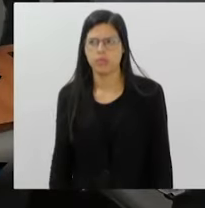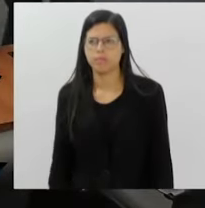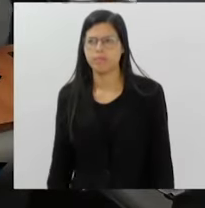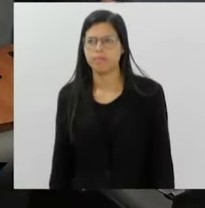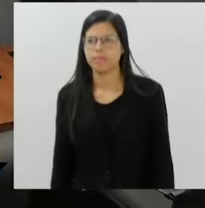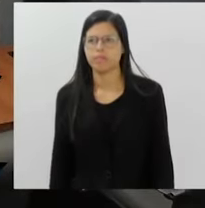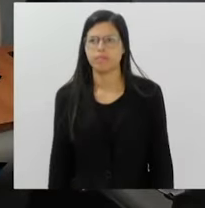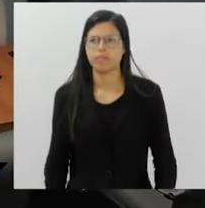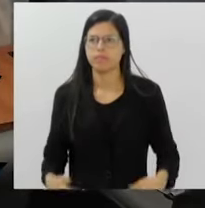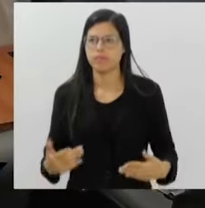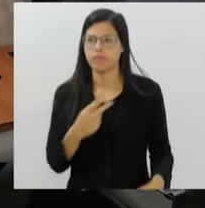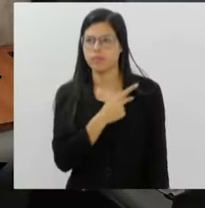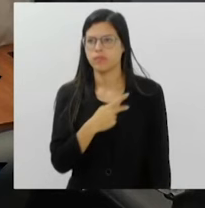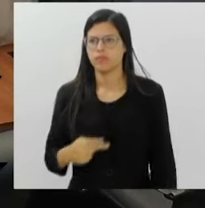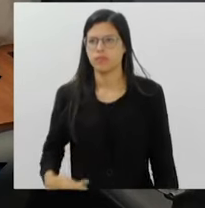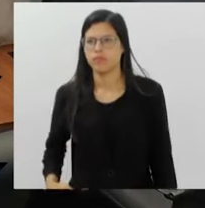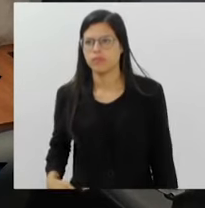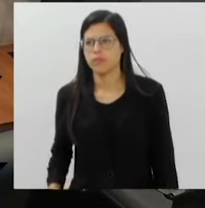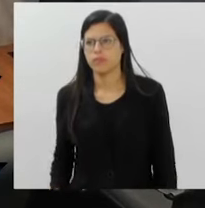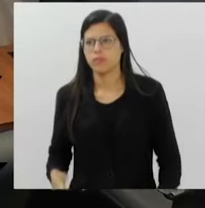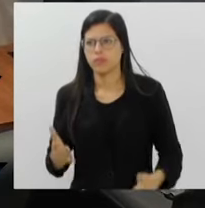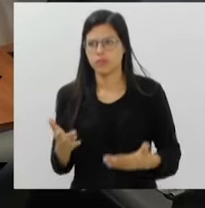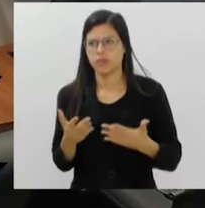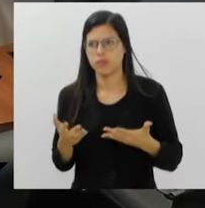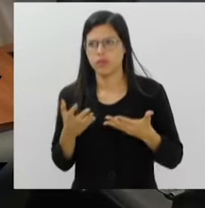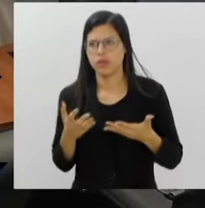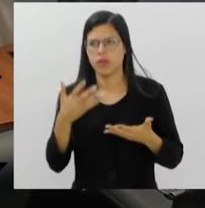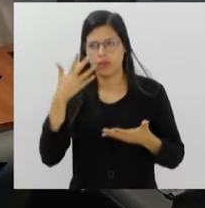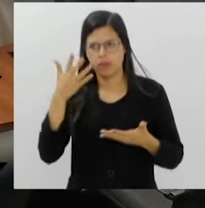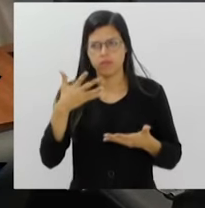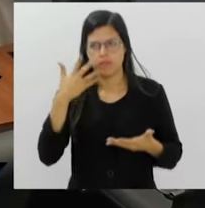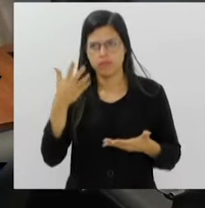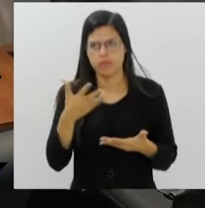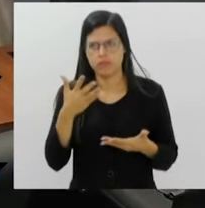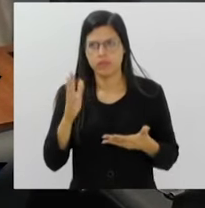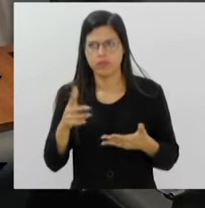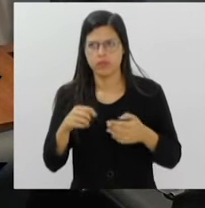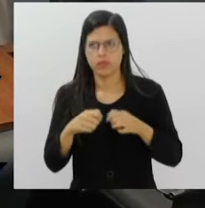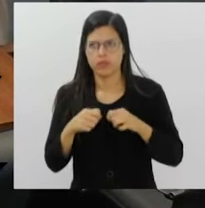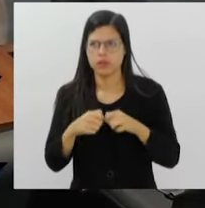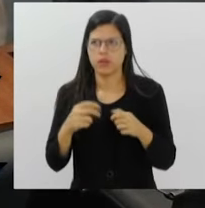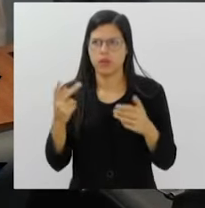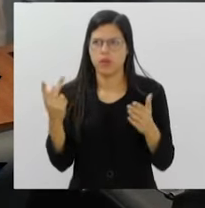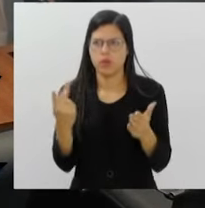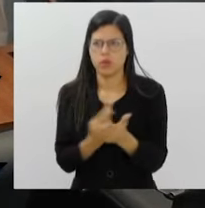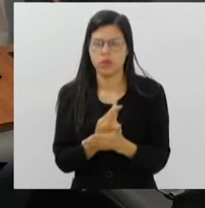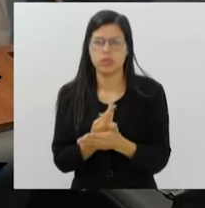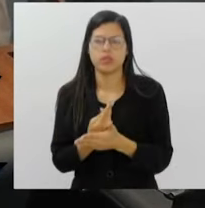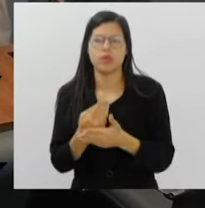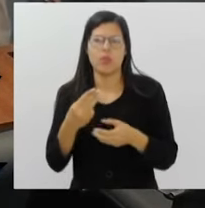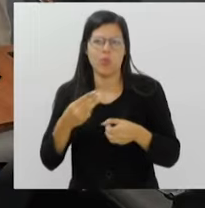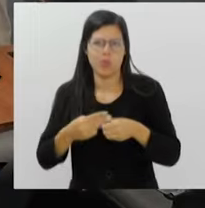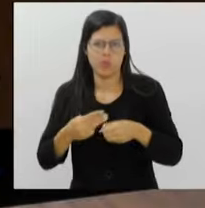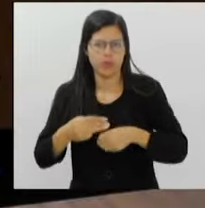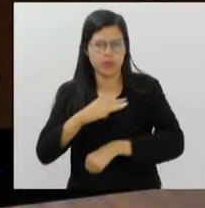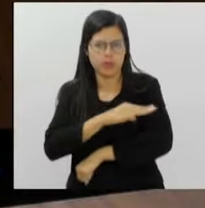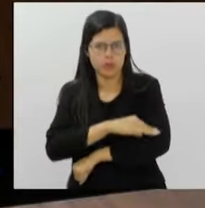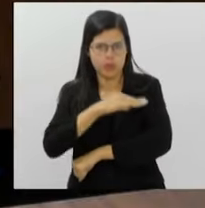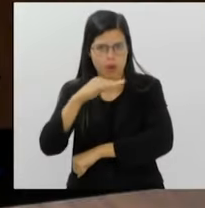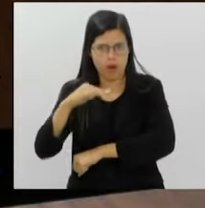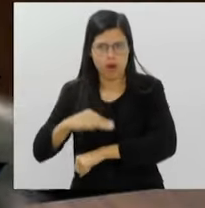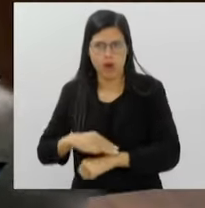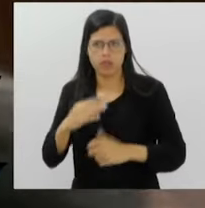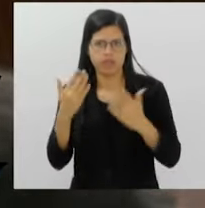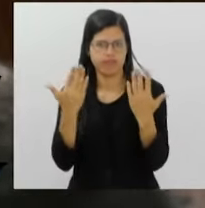eu queria fazer uso da palavra, já fiz falando da questão que aconteceu no município de Macaé, parabenizando a Polícia